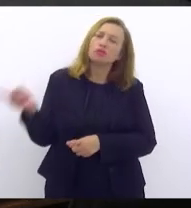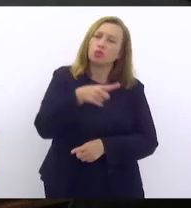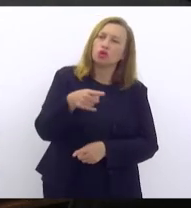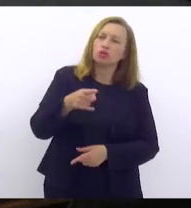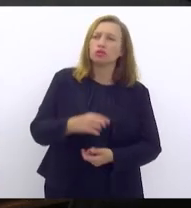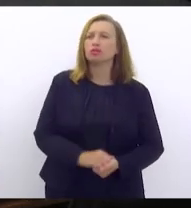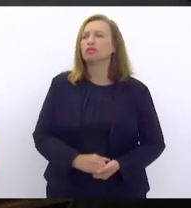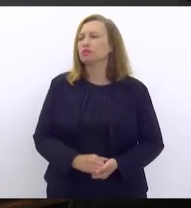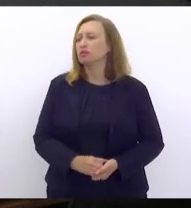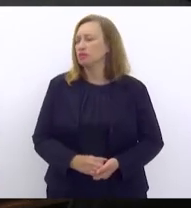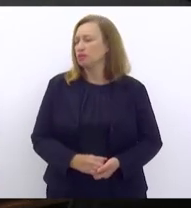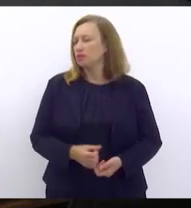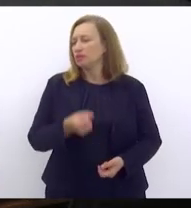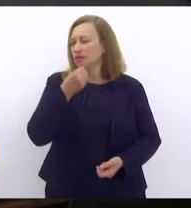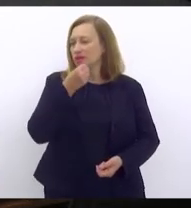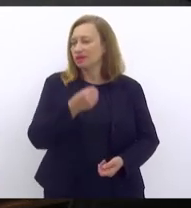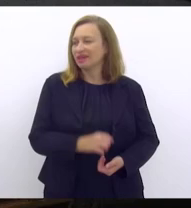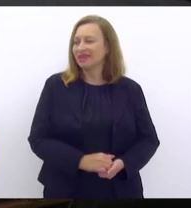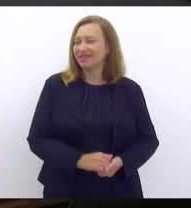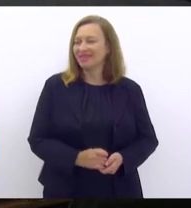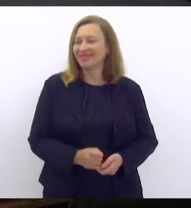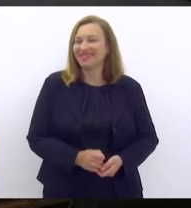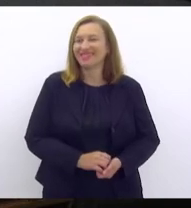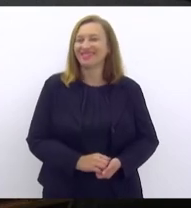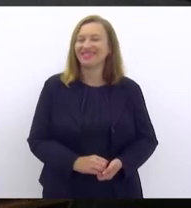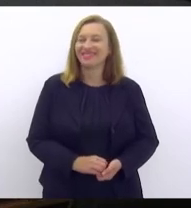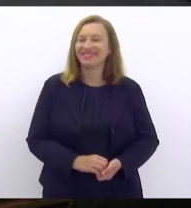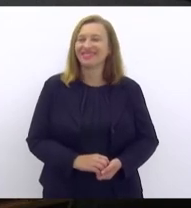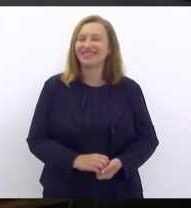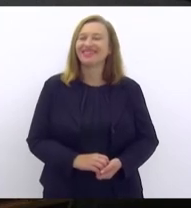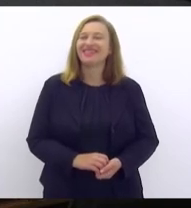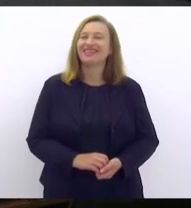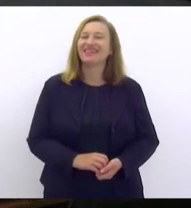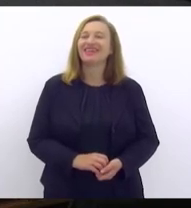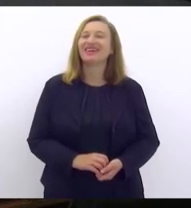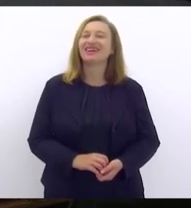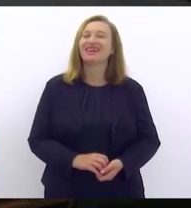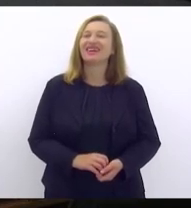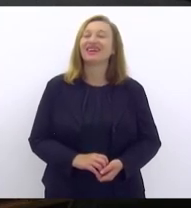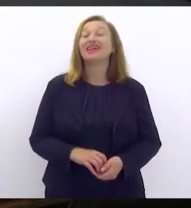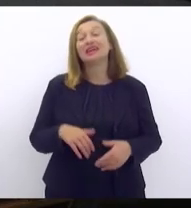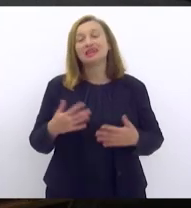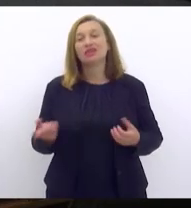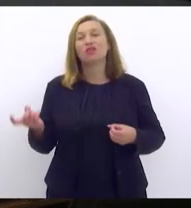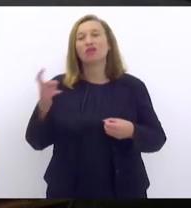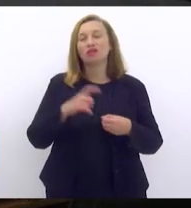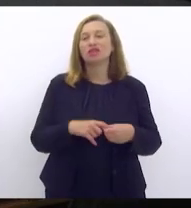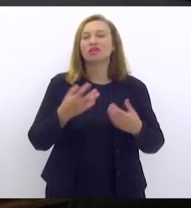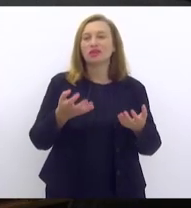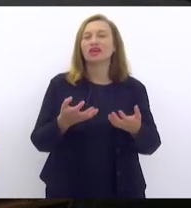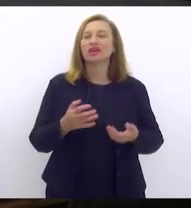Você apertou aí, talvez, o botão de desligar. Pode ser. Então, aqui, voltando,